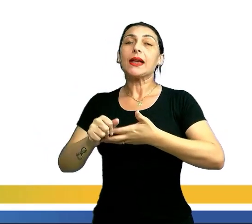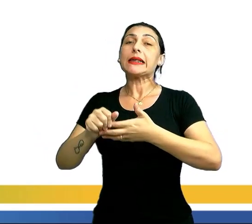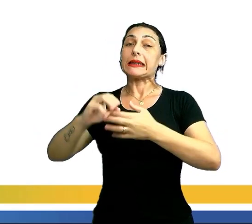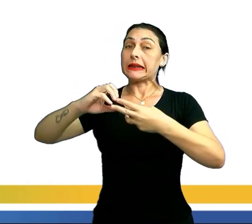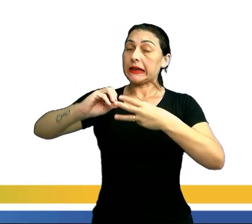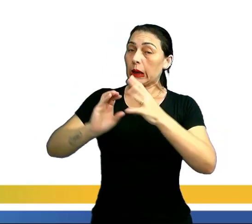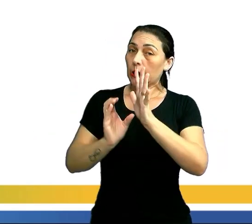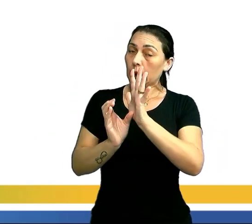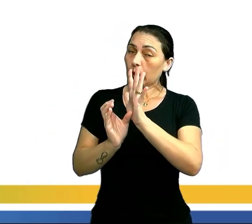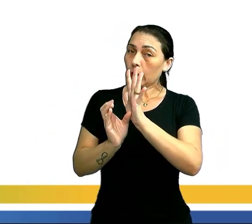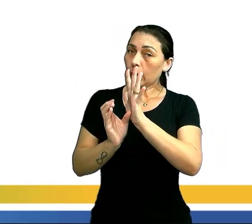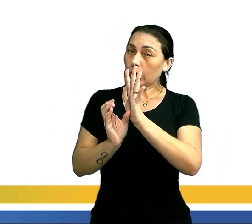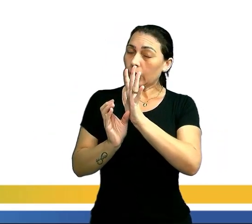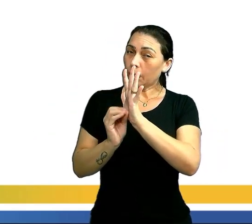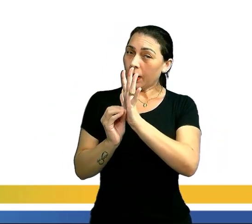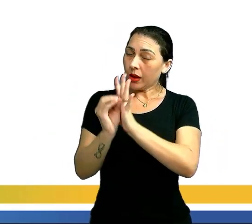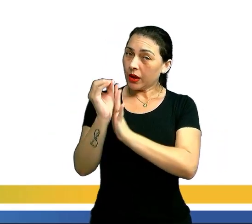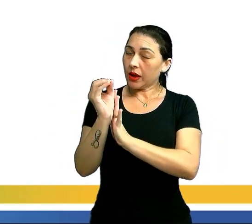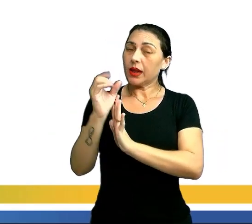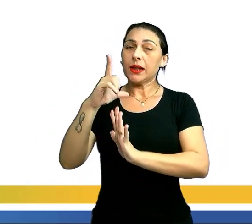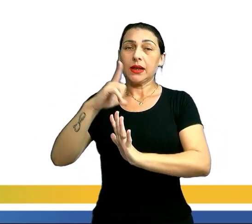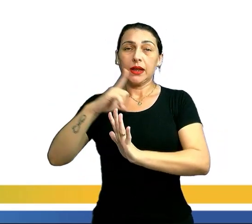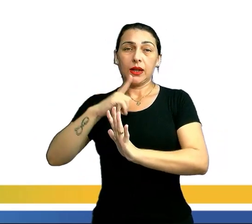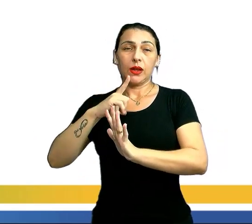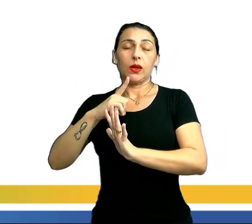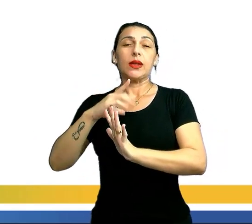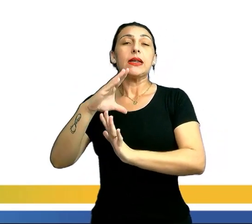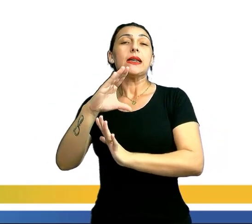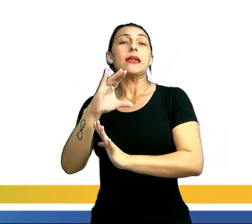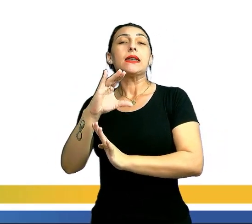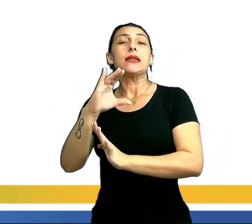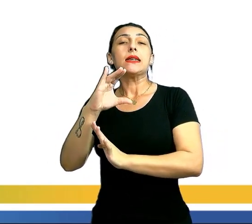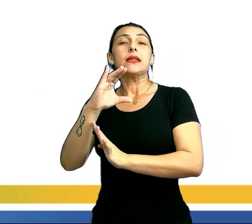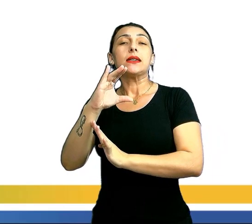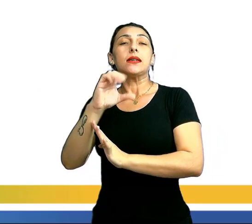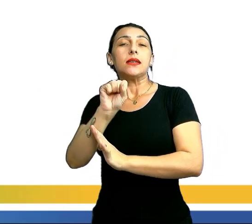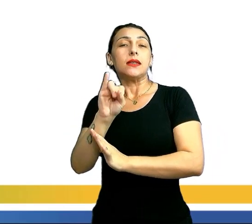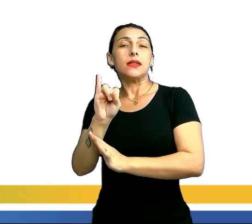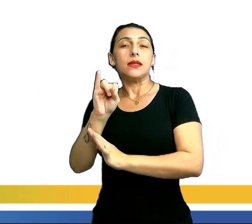bacterianas, determinando uma relação ecológica chamada de simbiose.